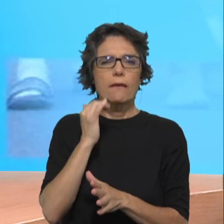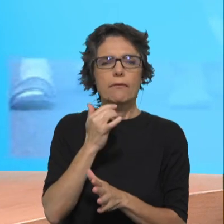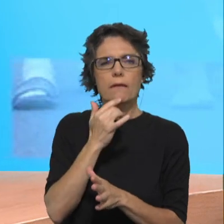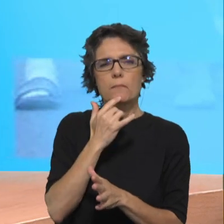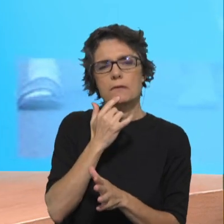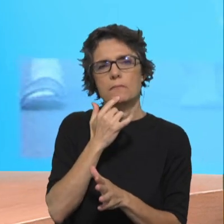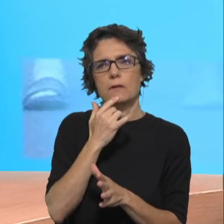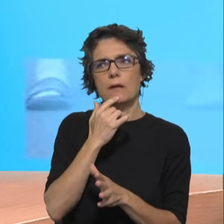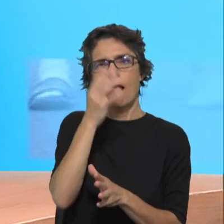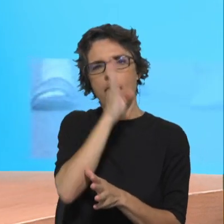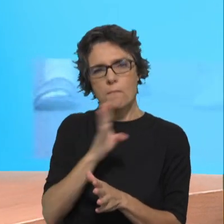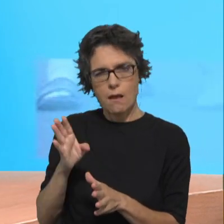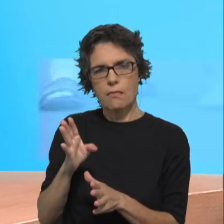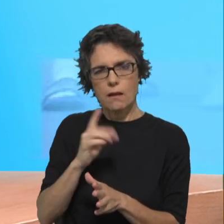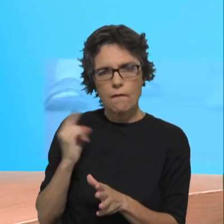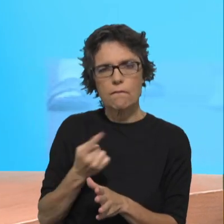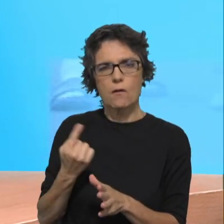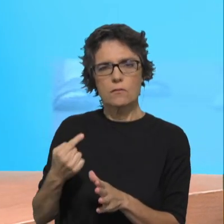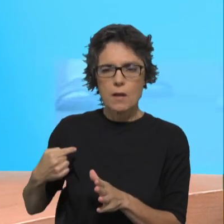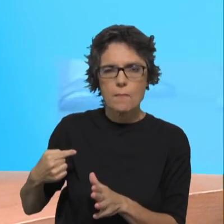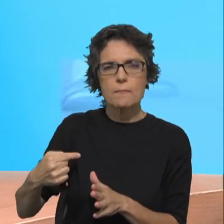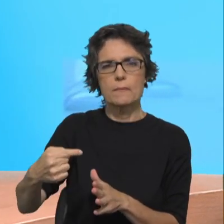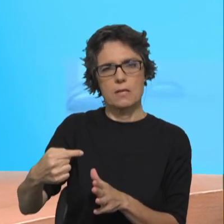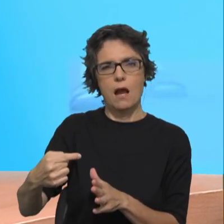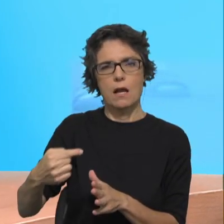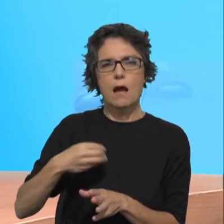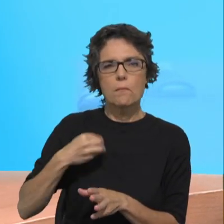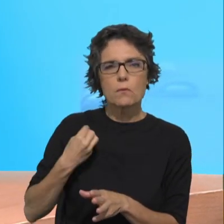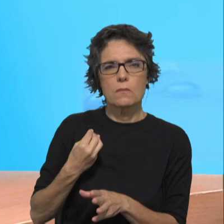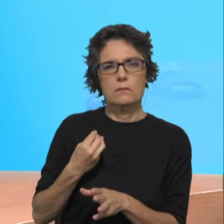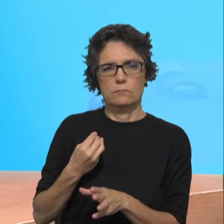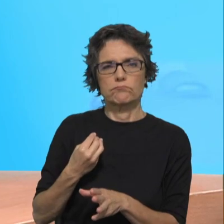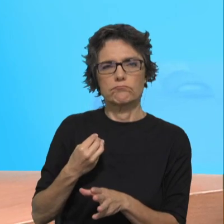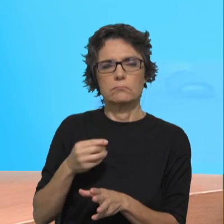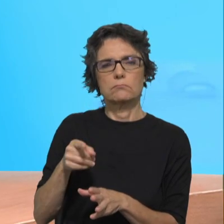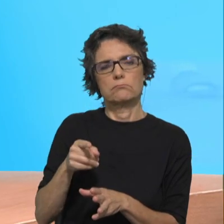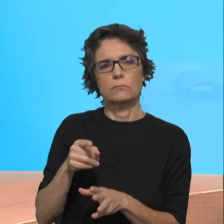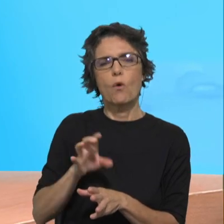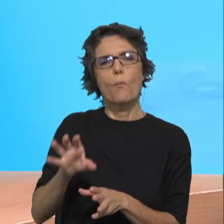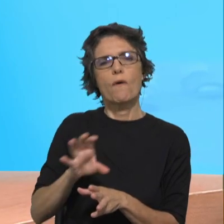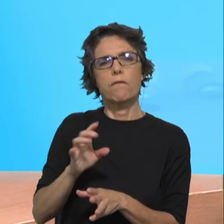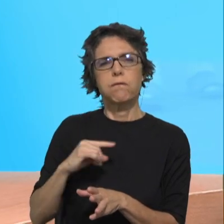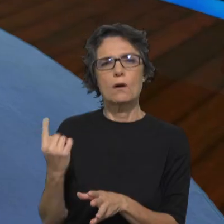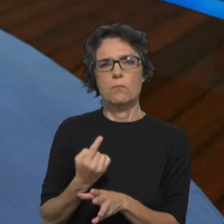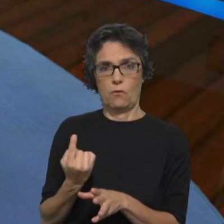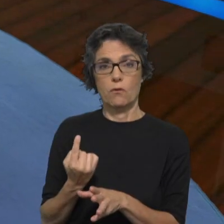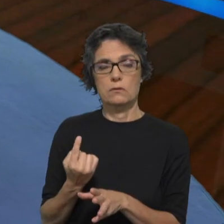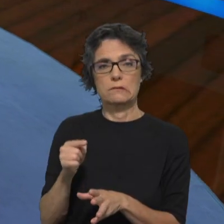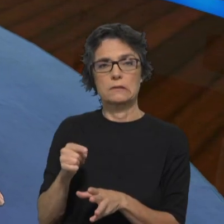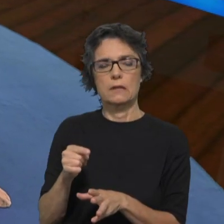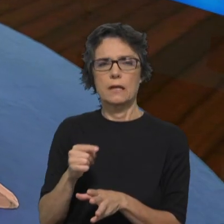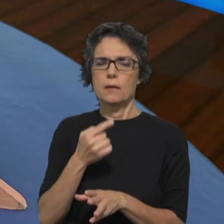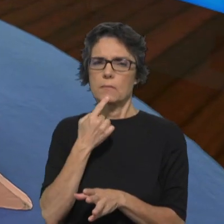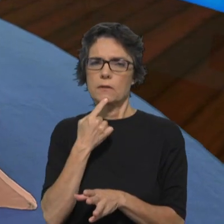vista das práticas, dos estilos de vida, das preocupações, até como critério para aferir a